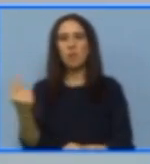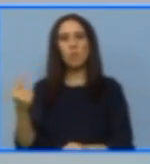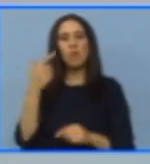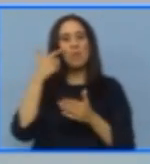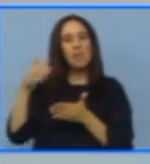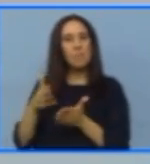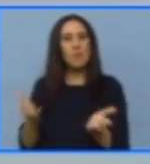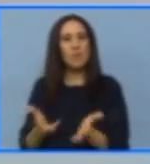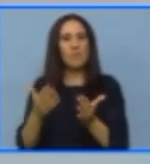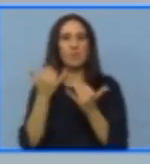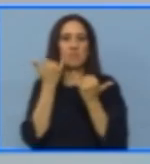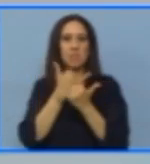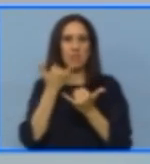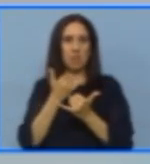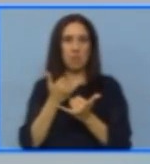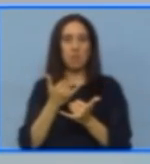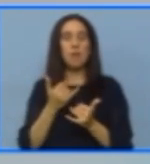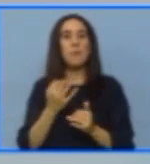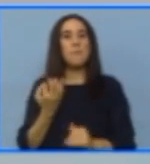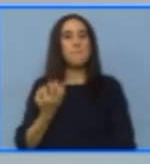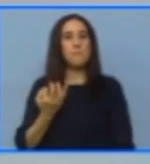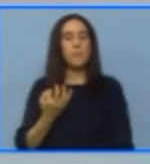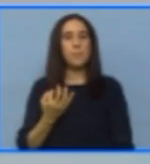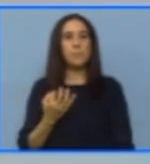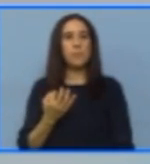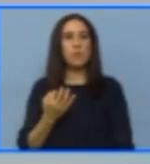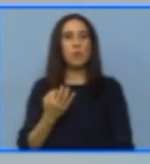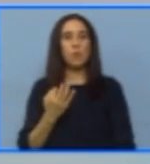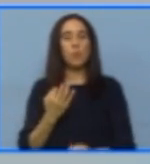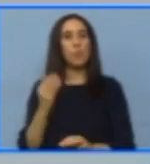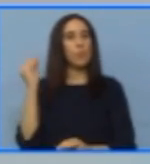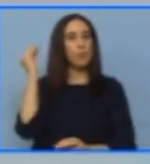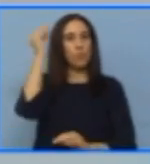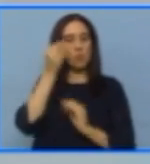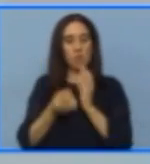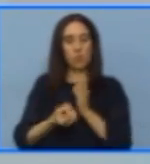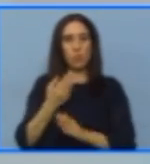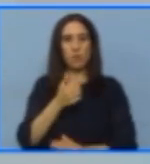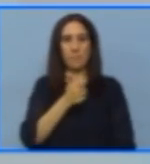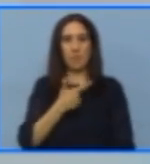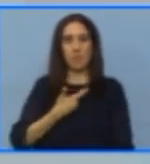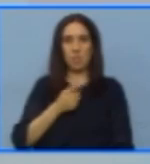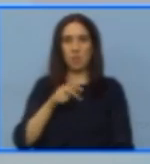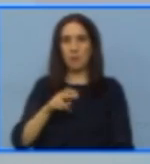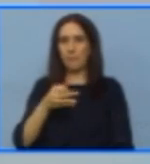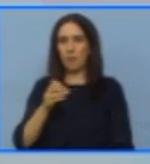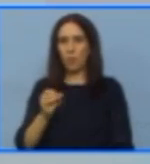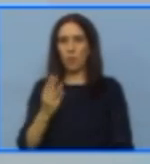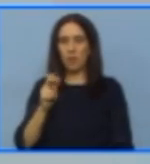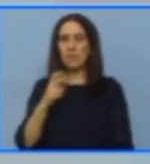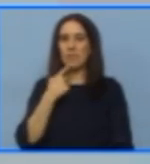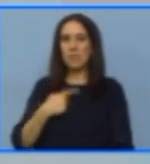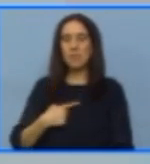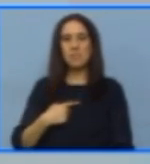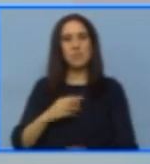seu caminho de felicidade, no sentido que o nosso fundador, Baden-Powell, nos disse e nos deixou que ser feliz